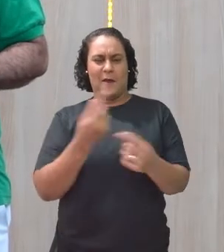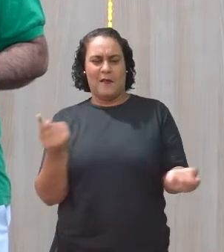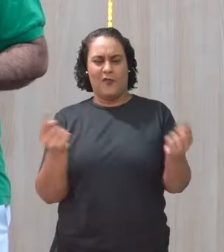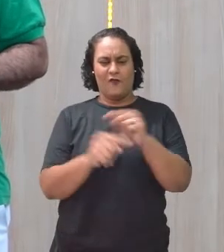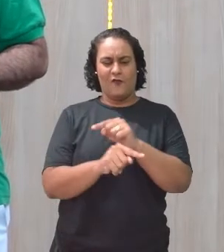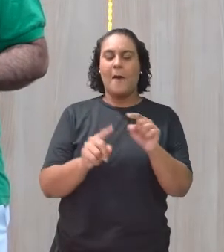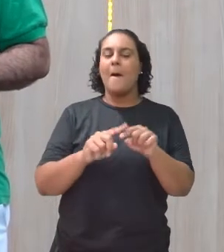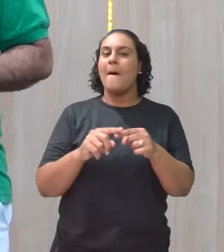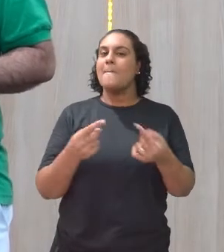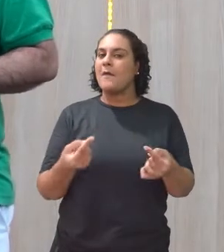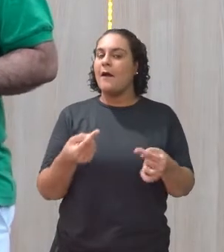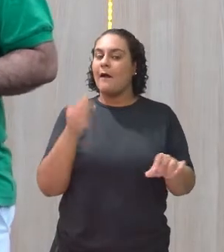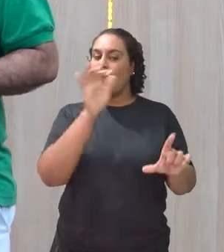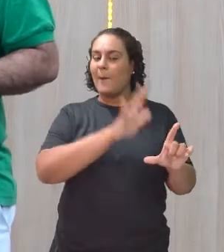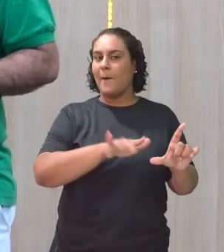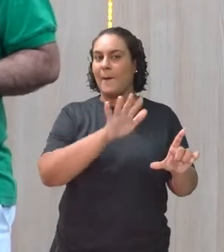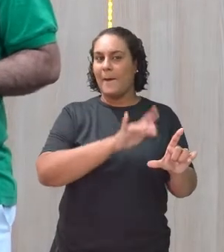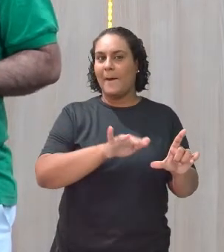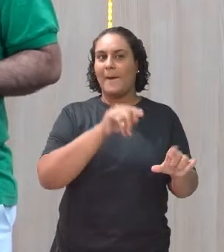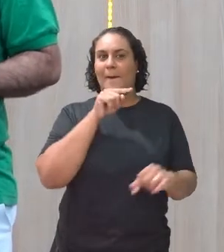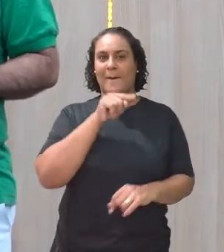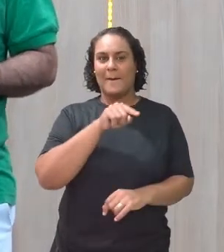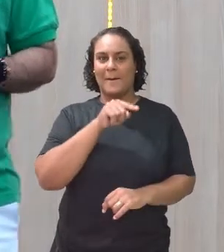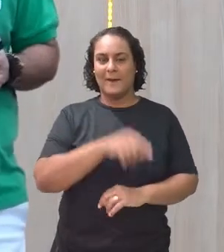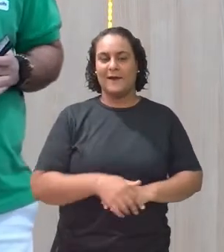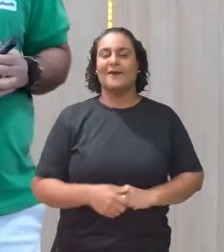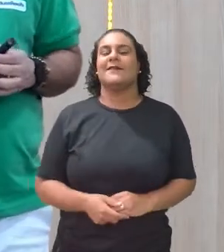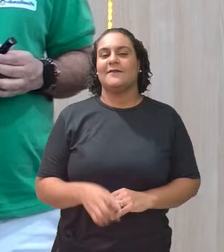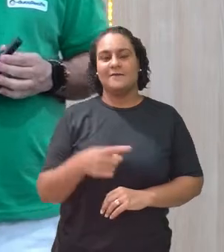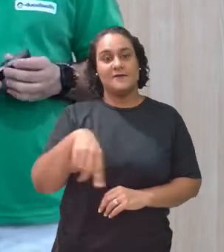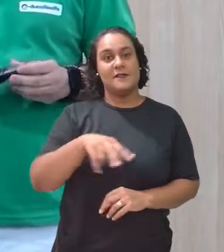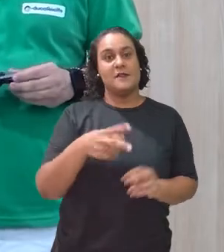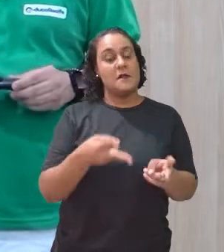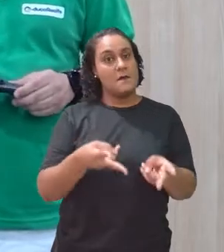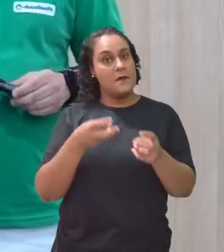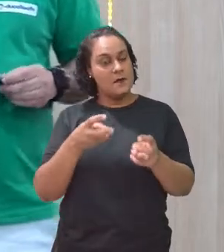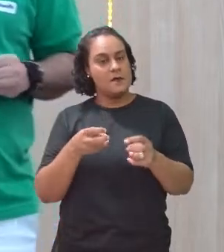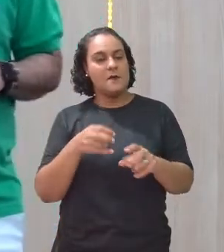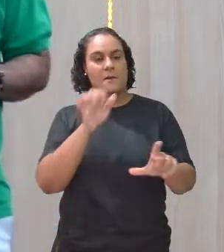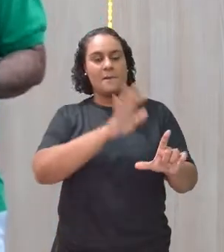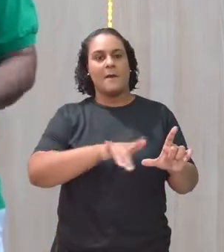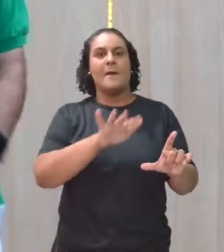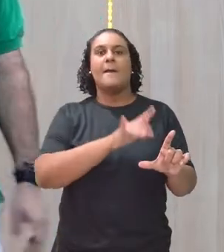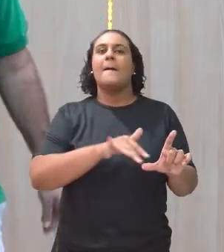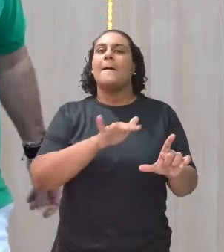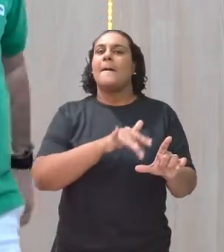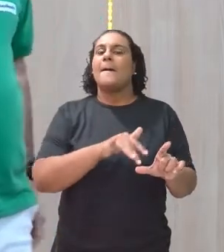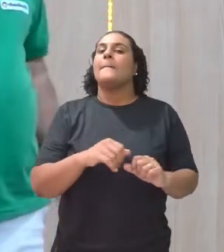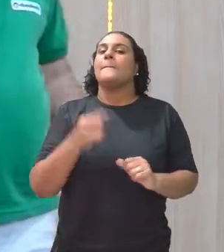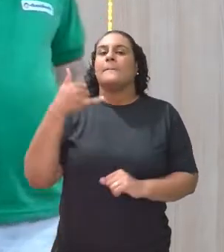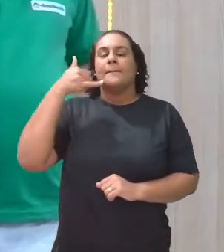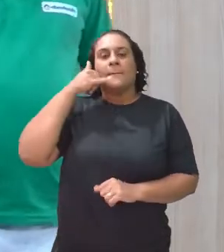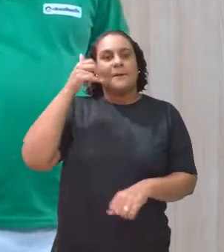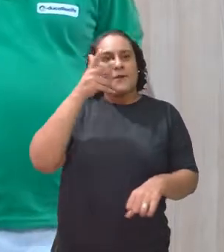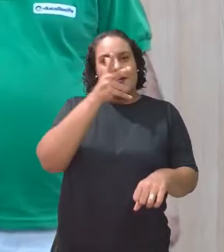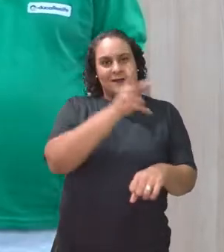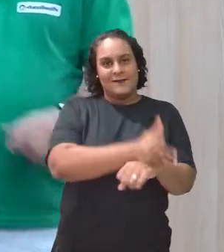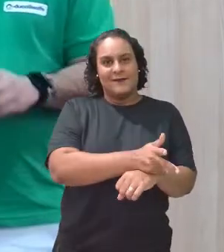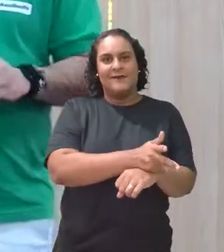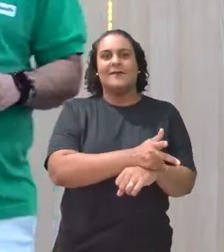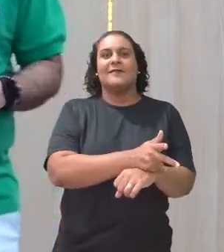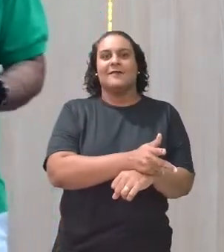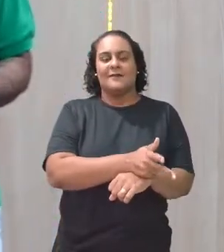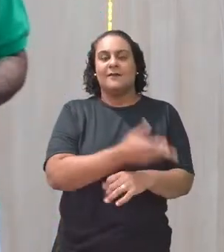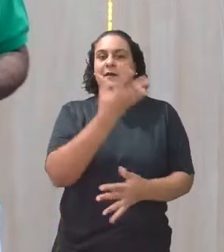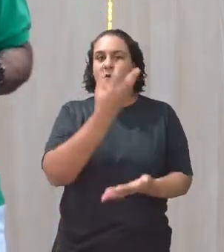no cantinho aqui, ó, no cantinho, vocês estão vendo os QR Codes. Então, aponta o celular para o QR Code